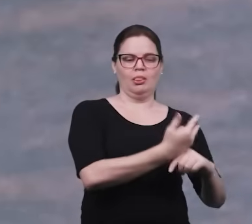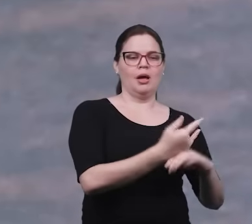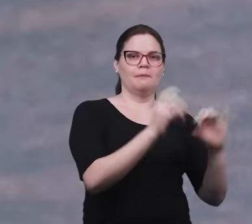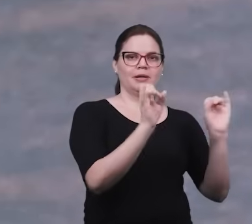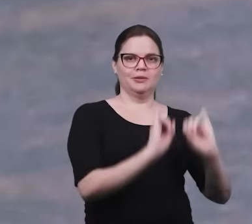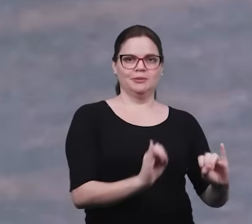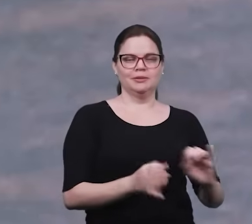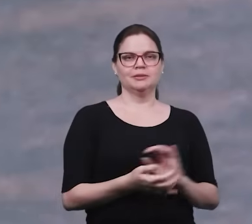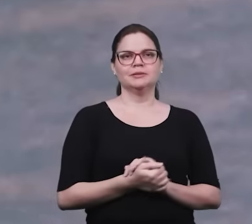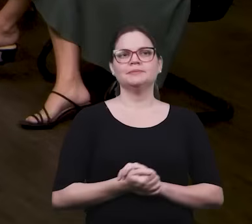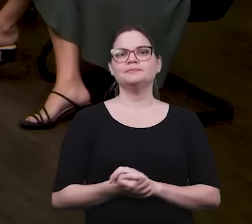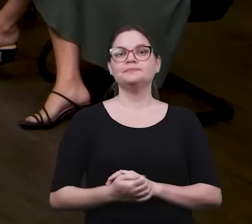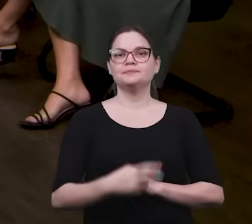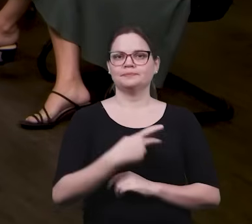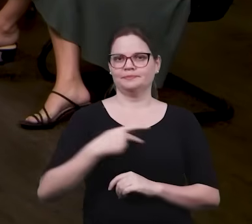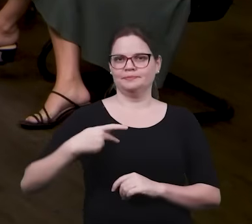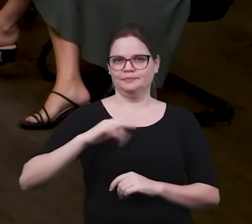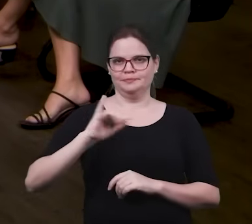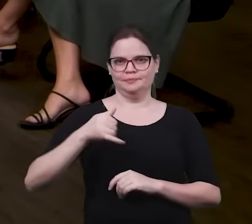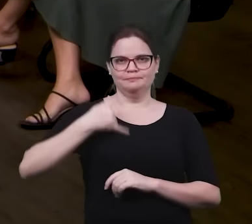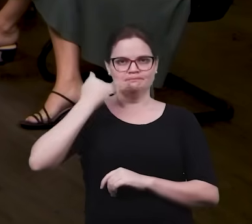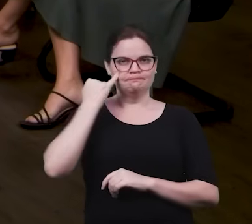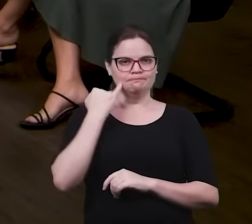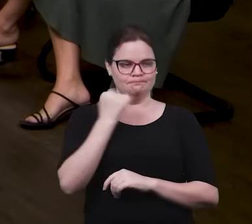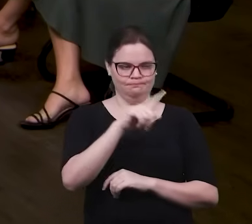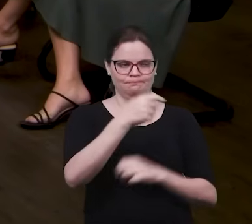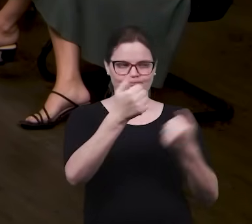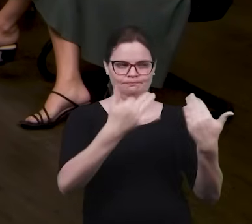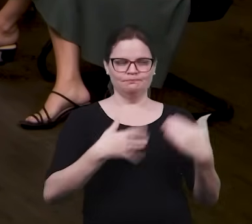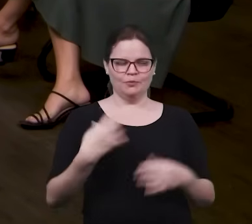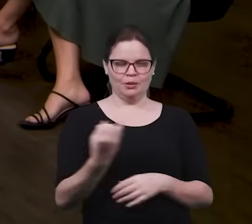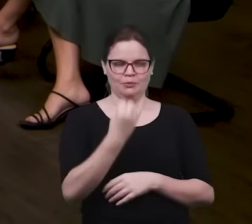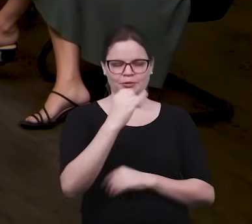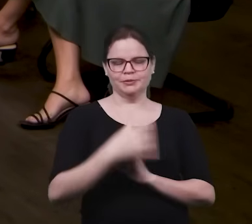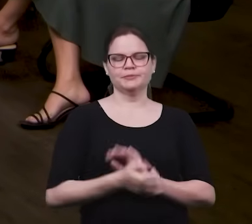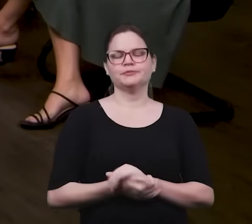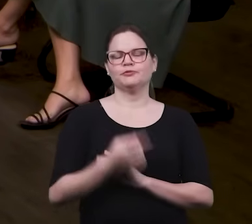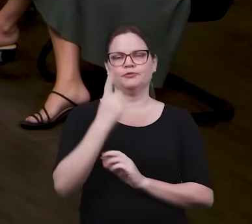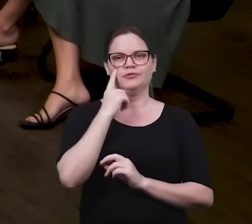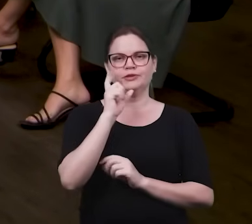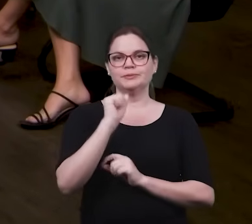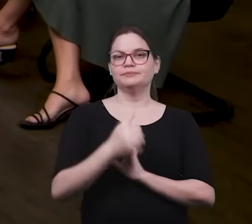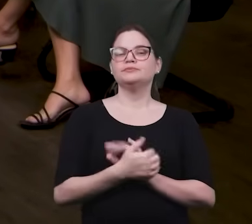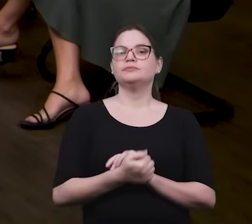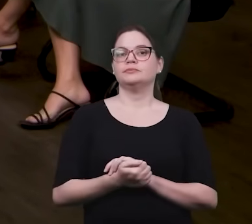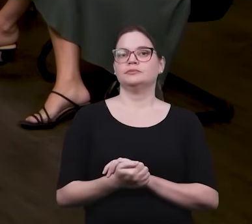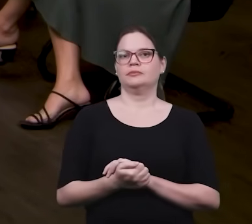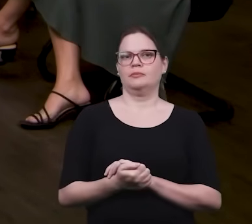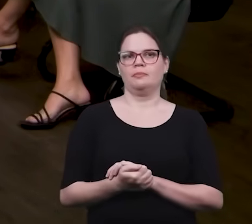para a idolatria. Josias, você falou uma coisa importante. Veja, quando eles